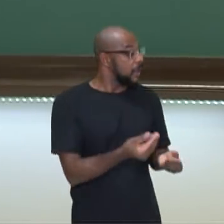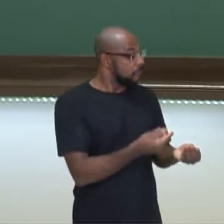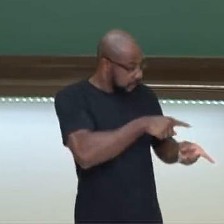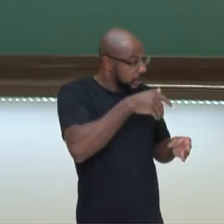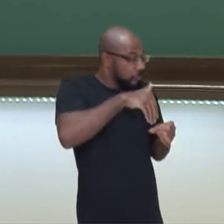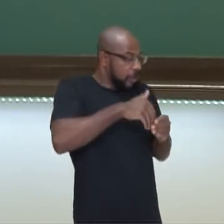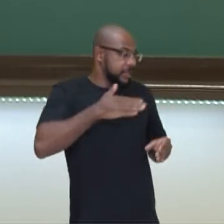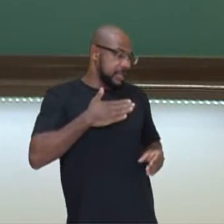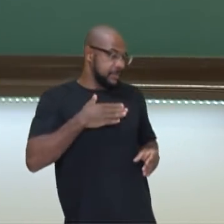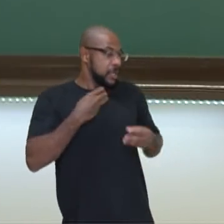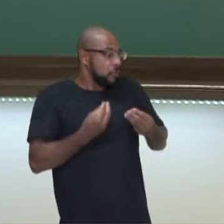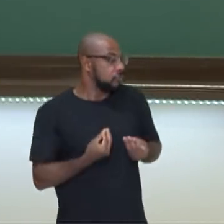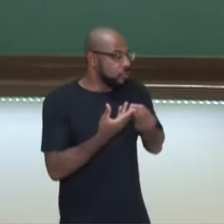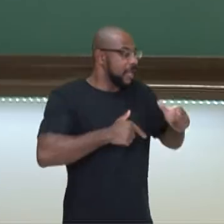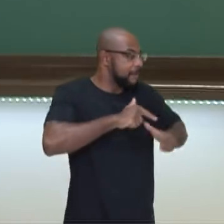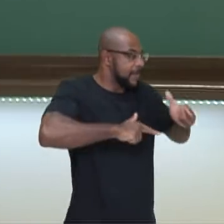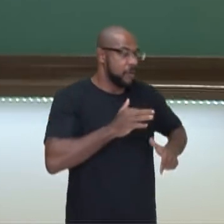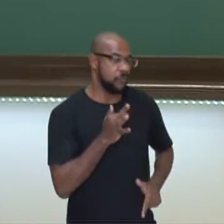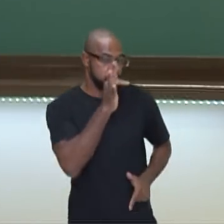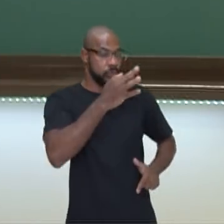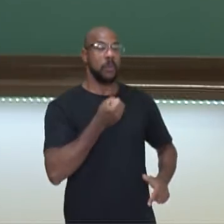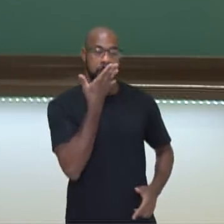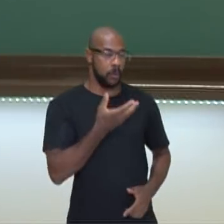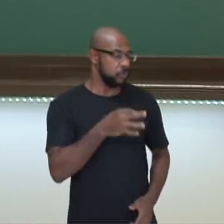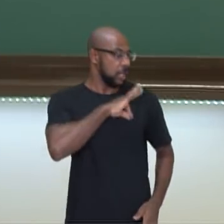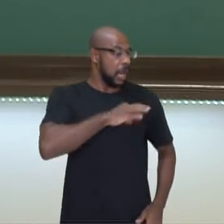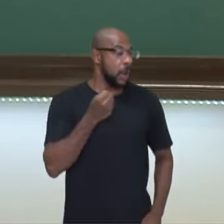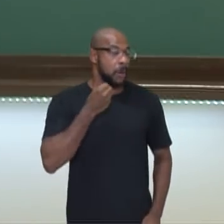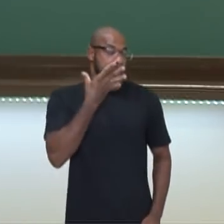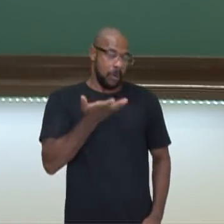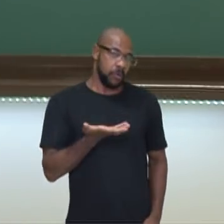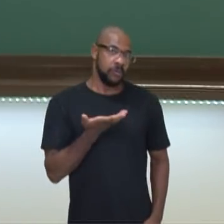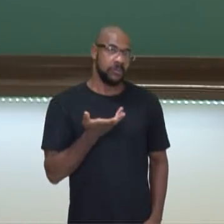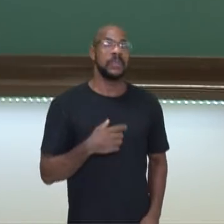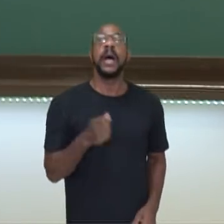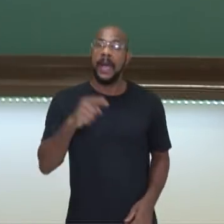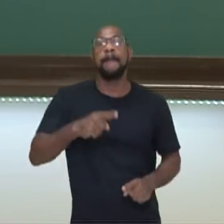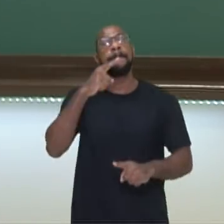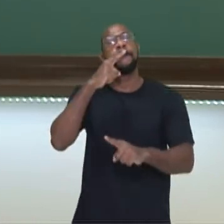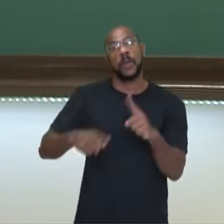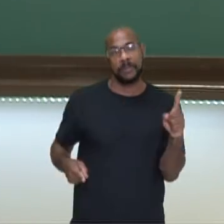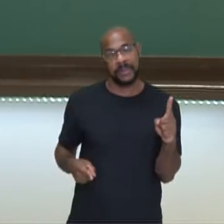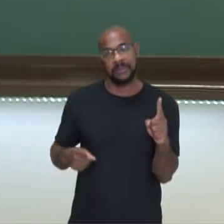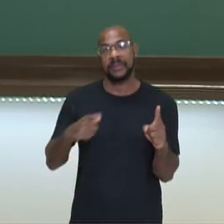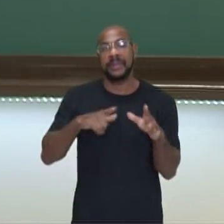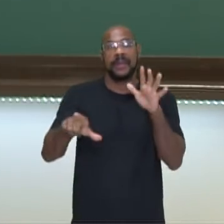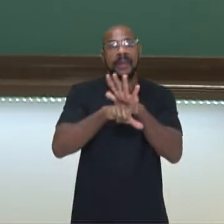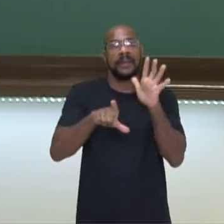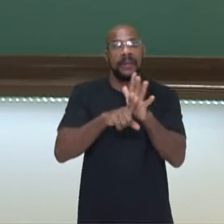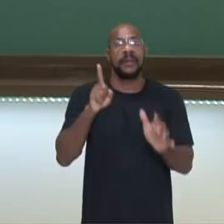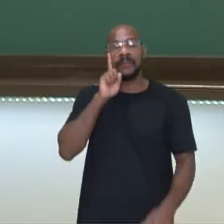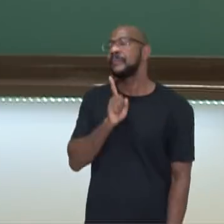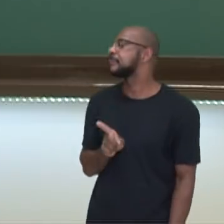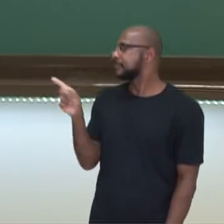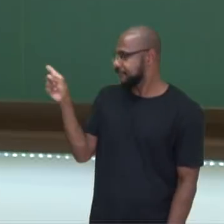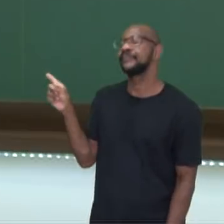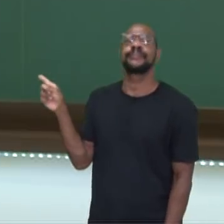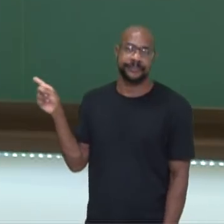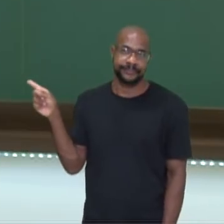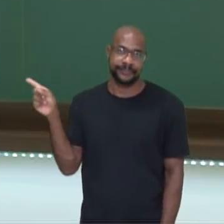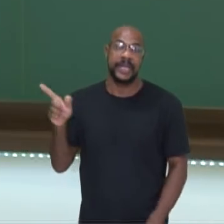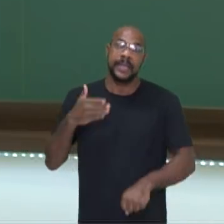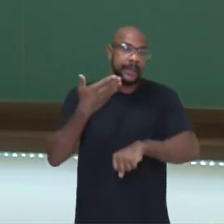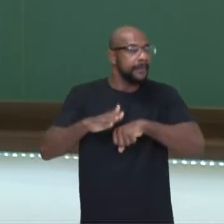então essas vantagens, esses benefícios. Isso é proibido, está escrito aqui, vedada por esta lei essa